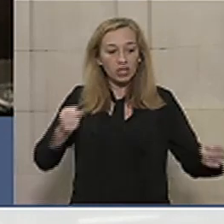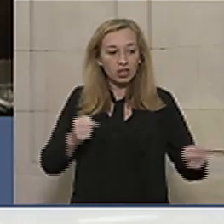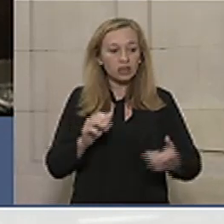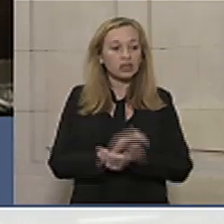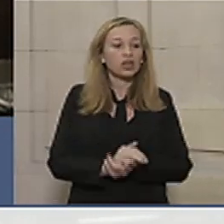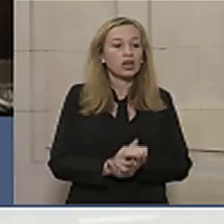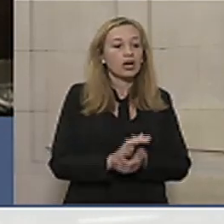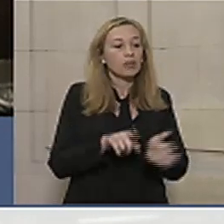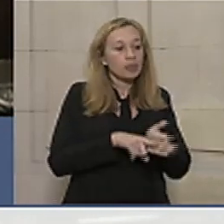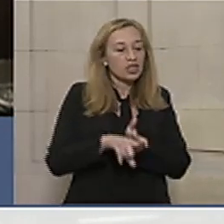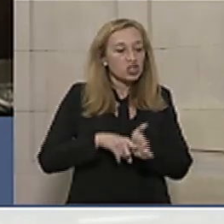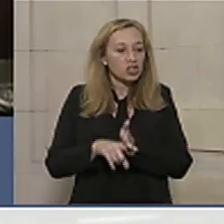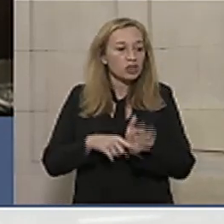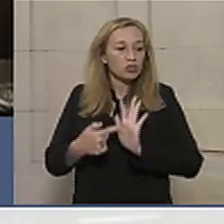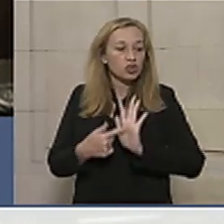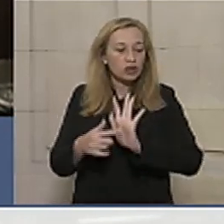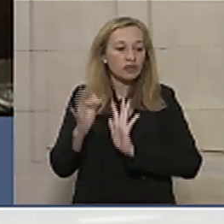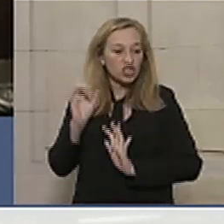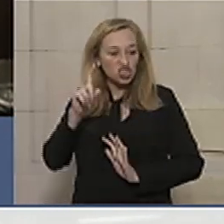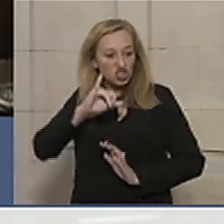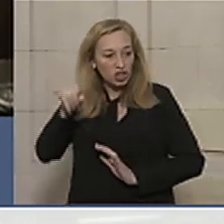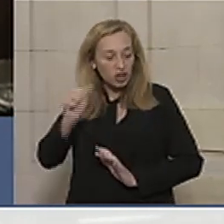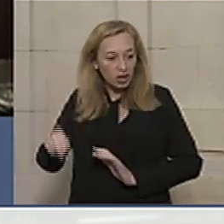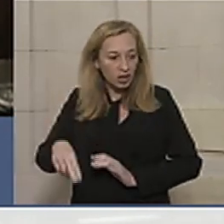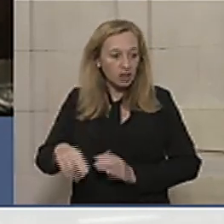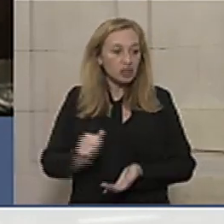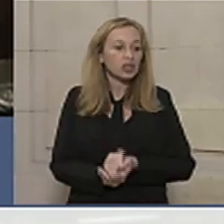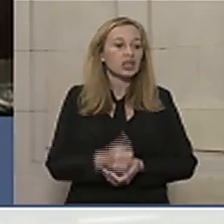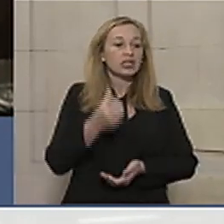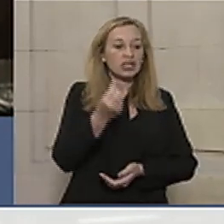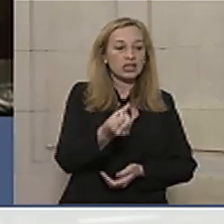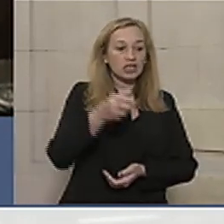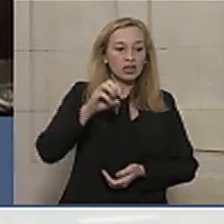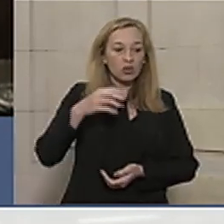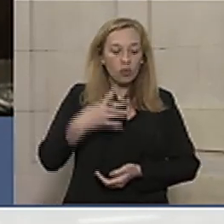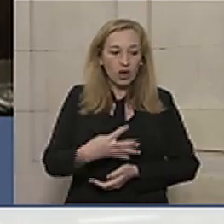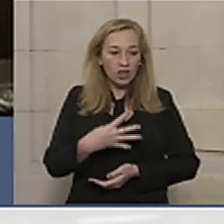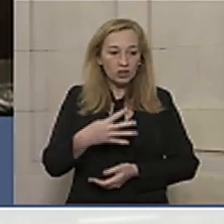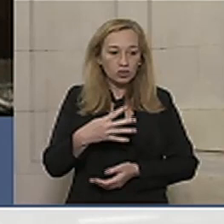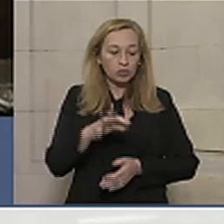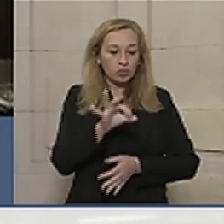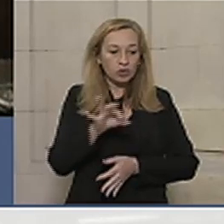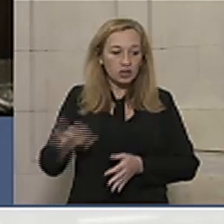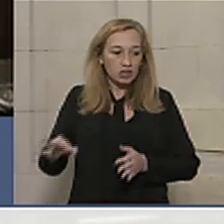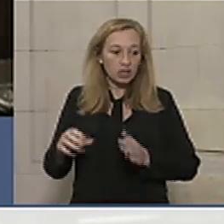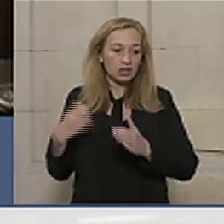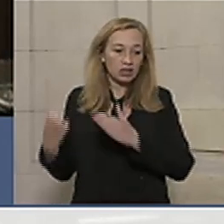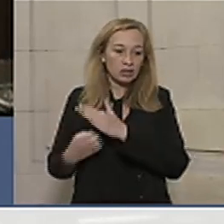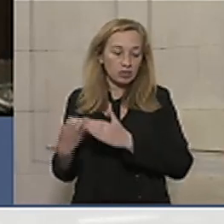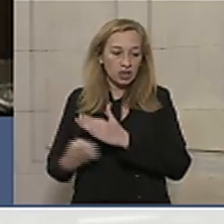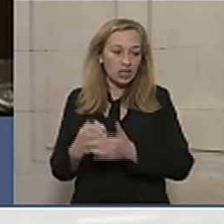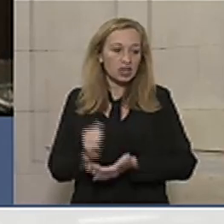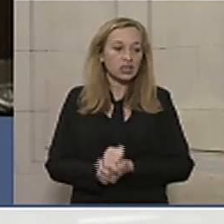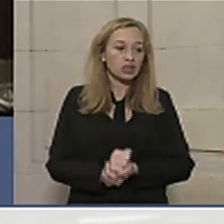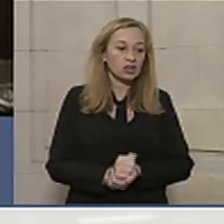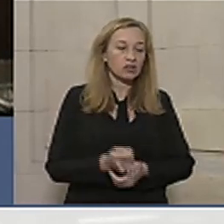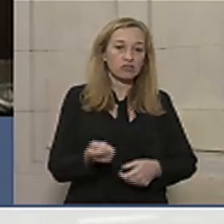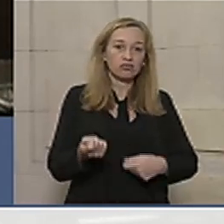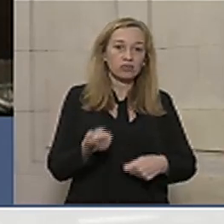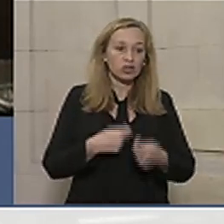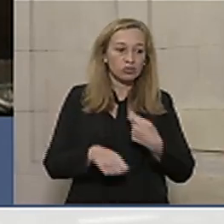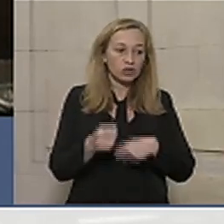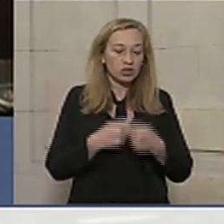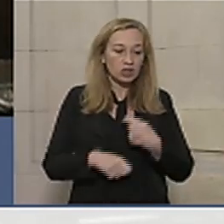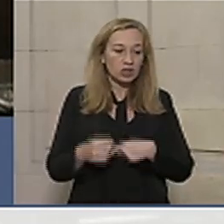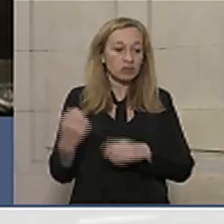Firjan apontou que 74% das indústrias fluminenses declararam que suas decisões de investimento, em termos de